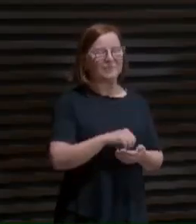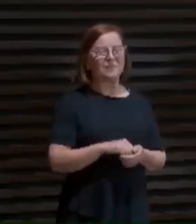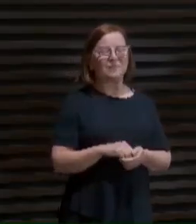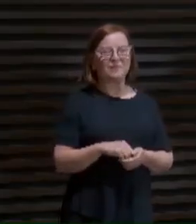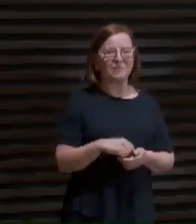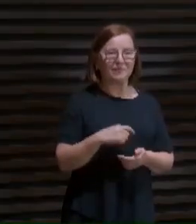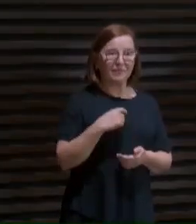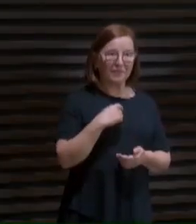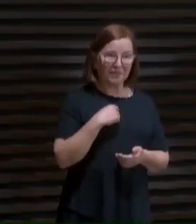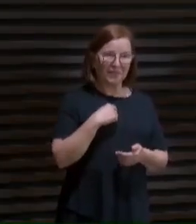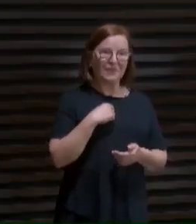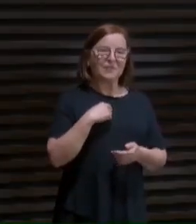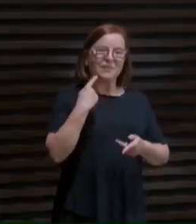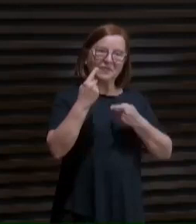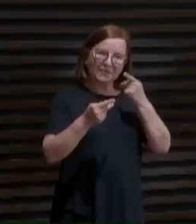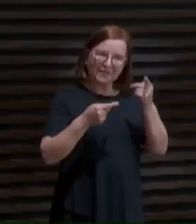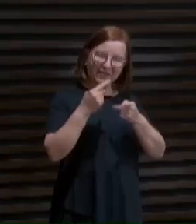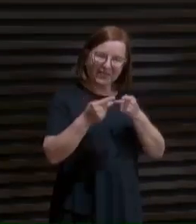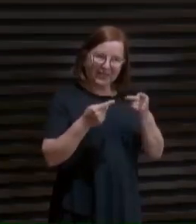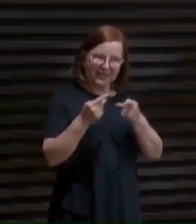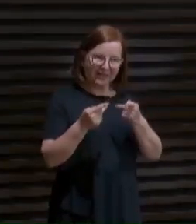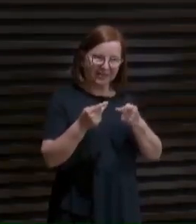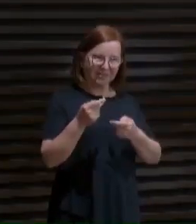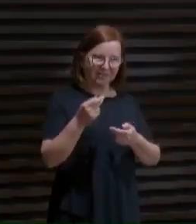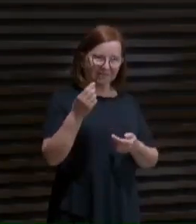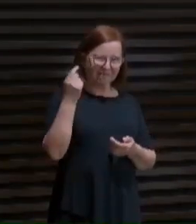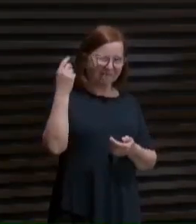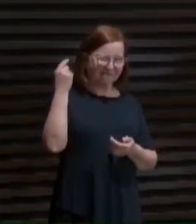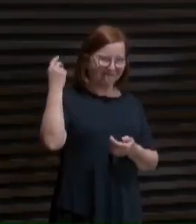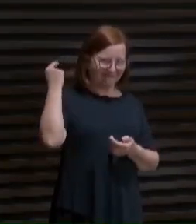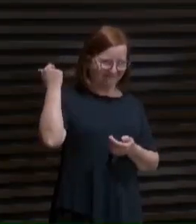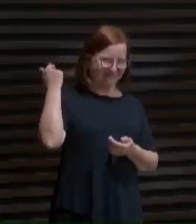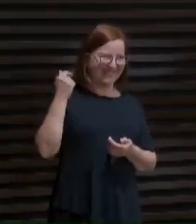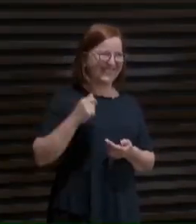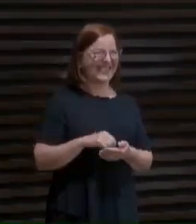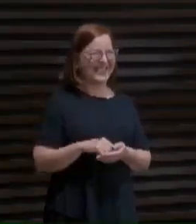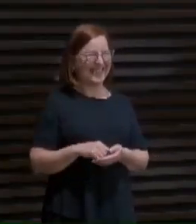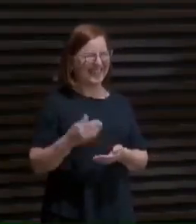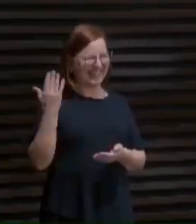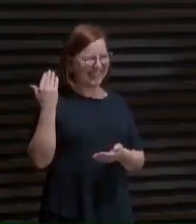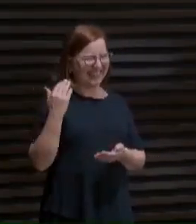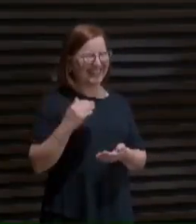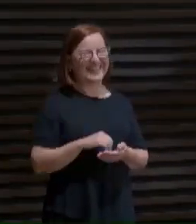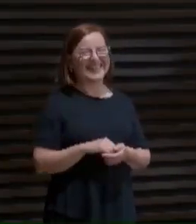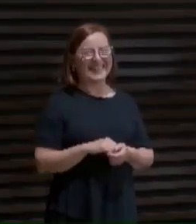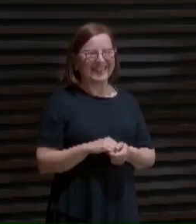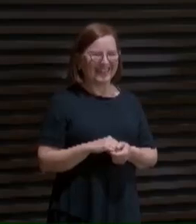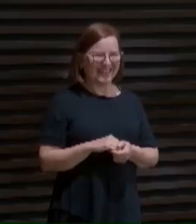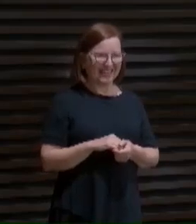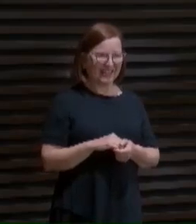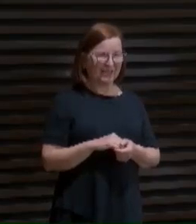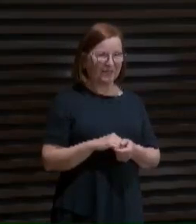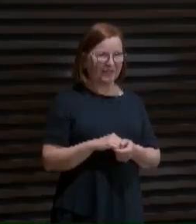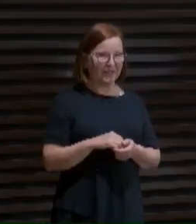disse há many years ago, há algum tempo atrás, que